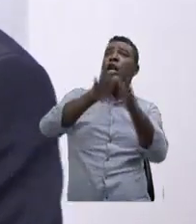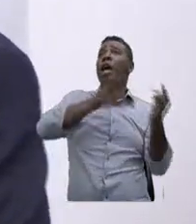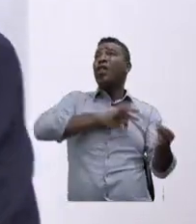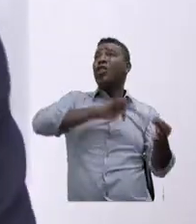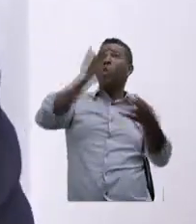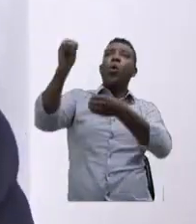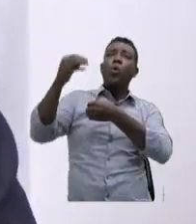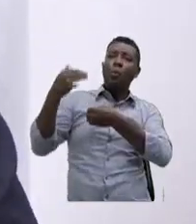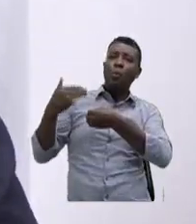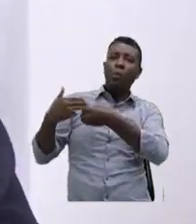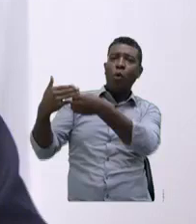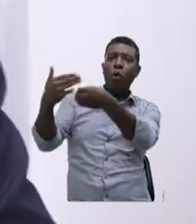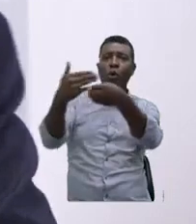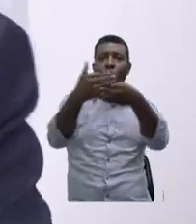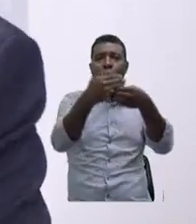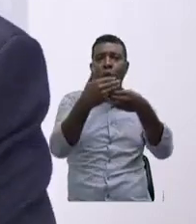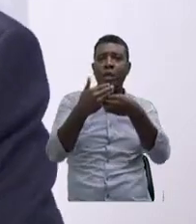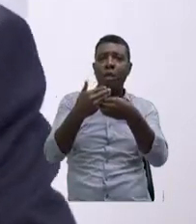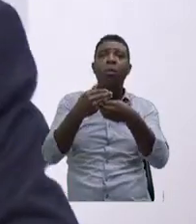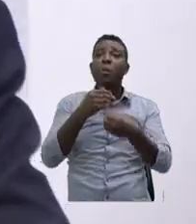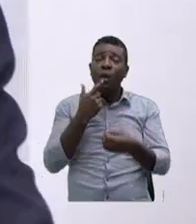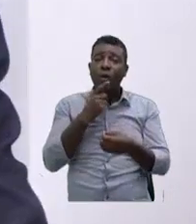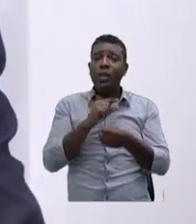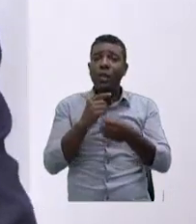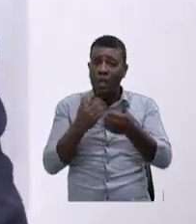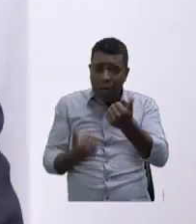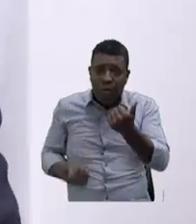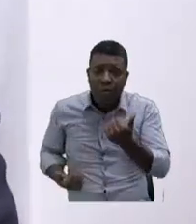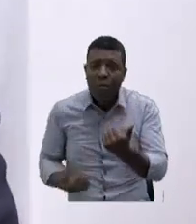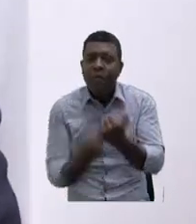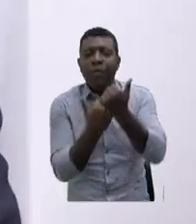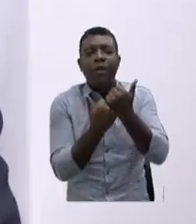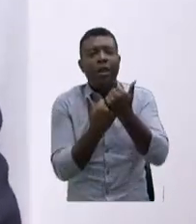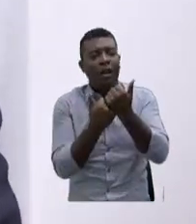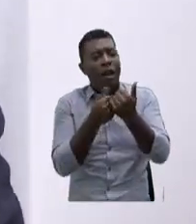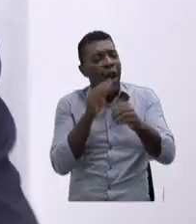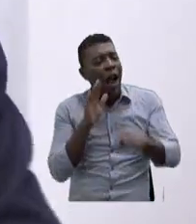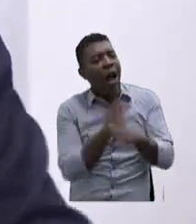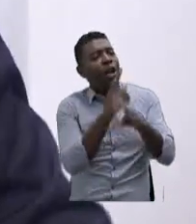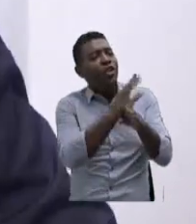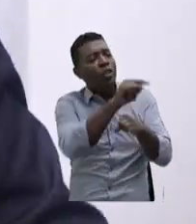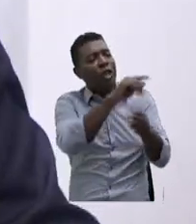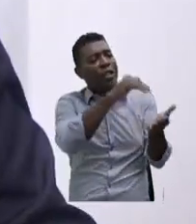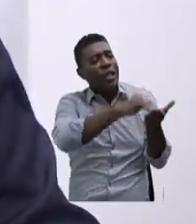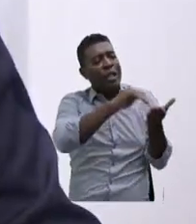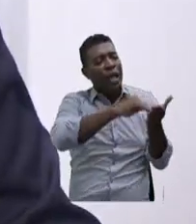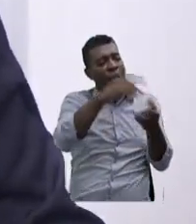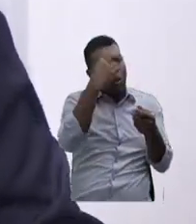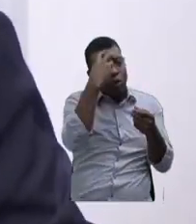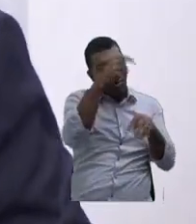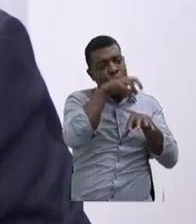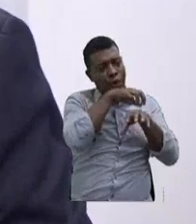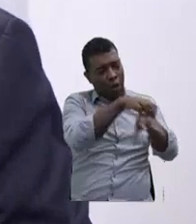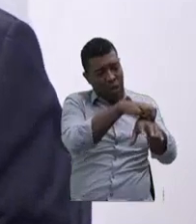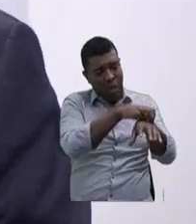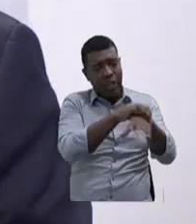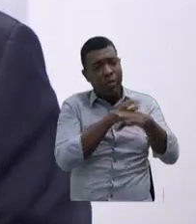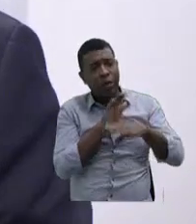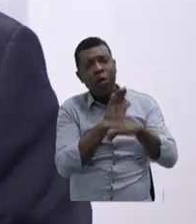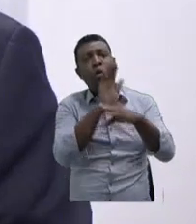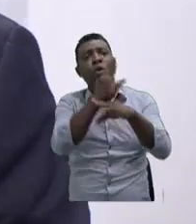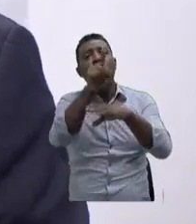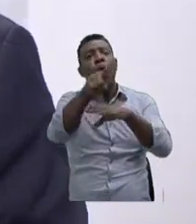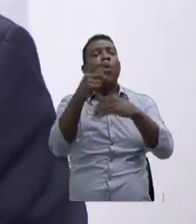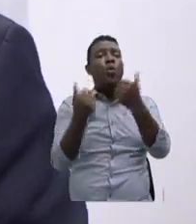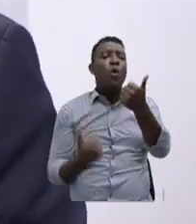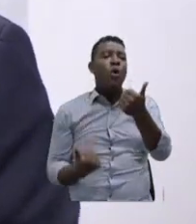contribuindo com a Secretaria de Cultura e Turismo, contribuindo com o governo e, sobretudo, contribuindo